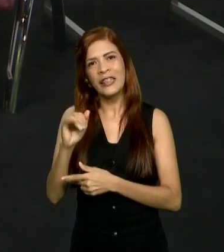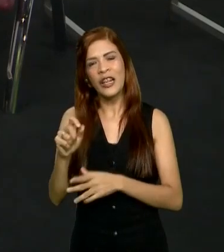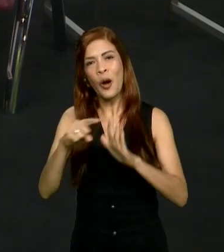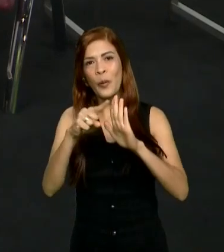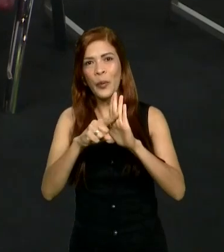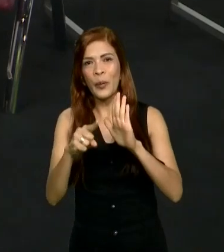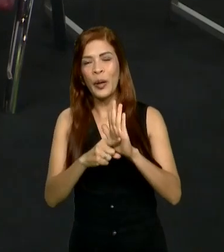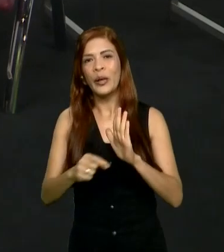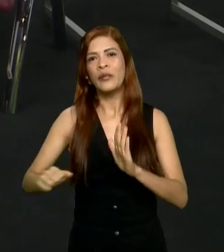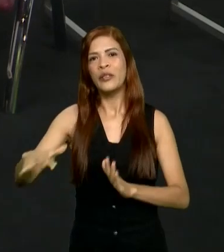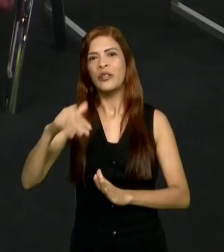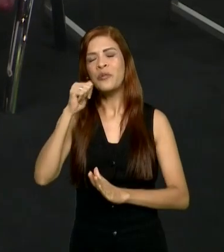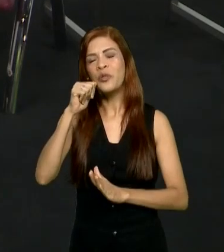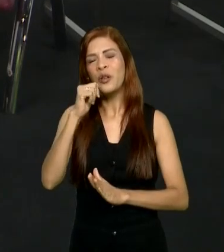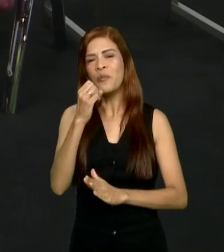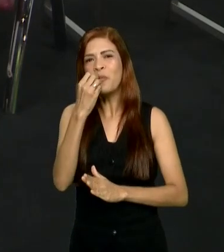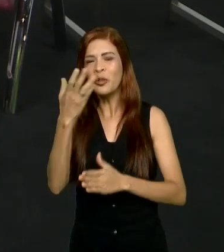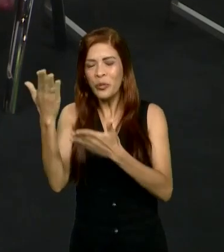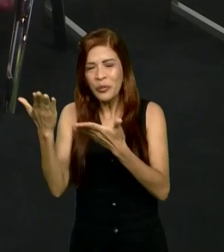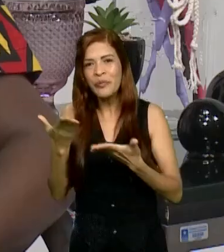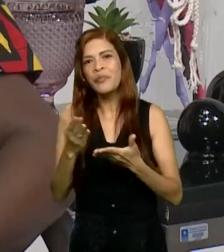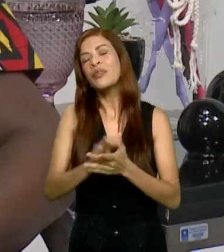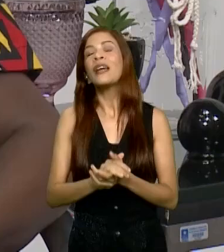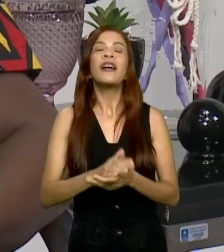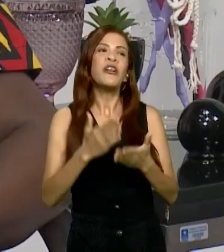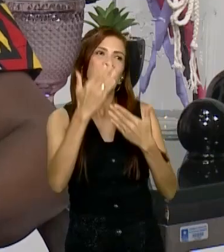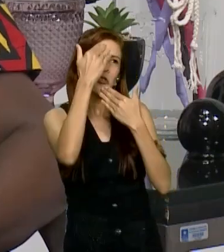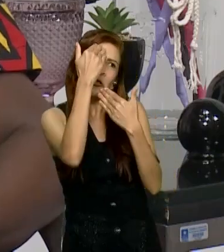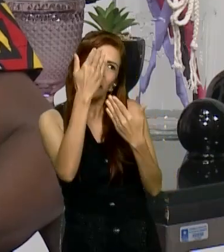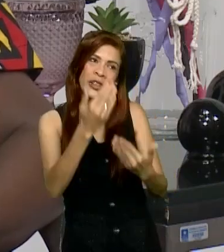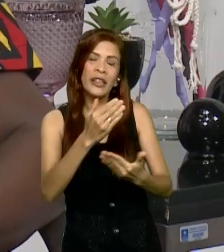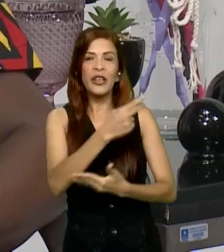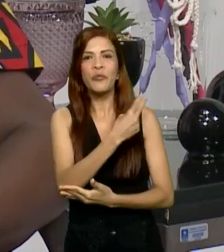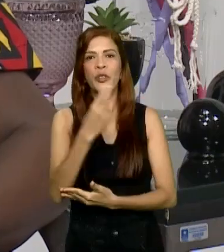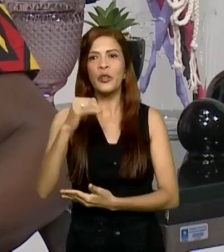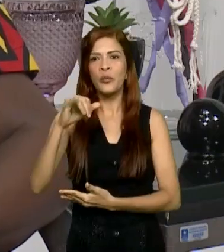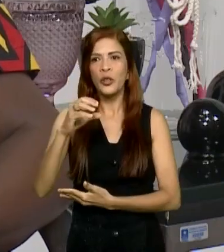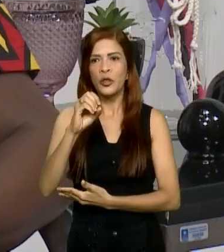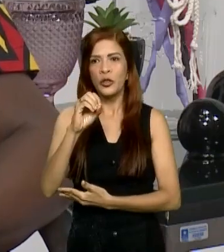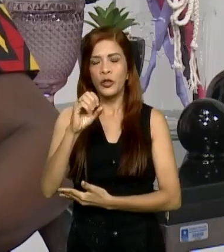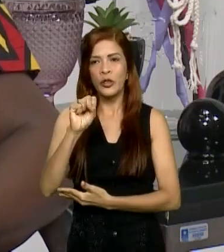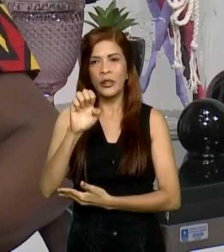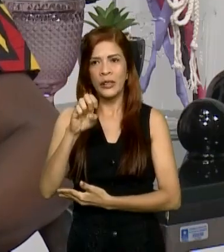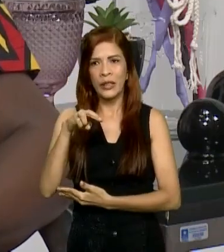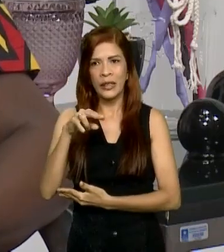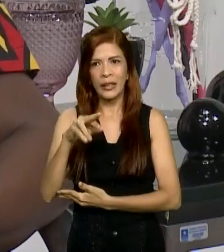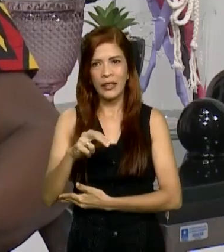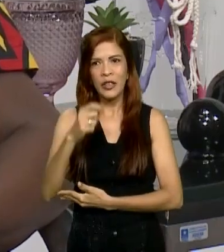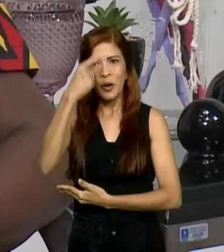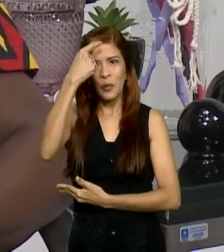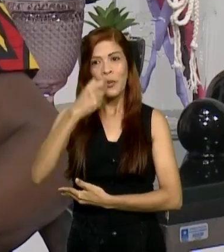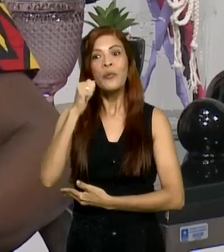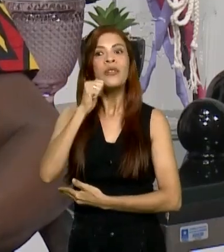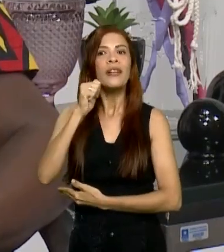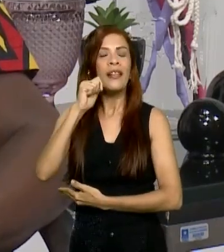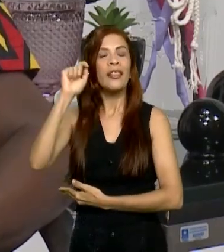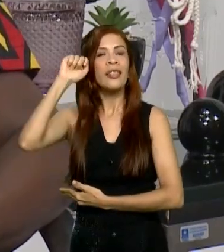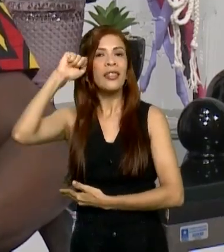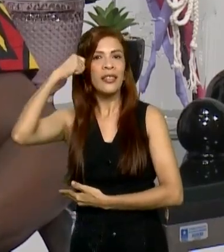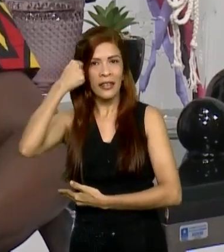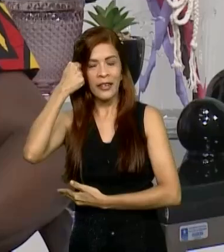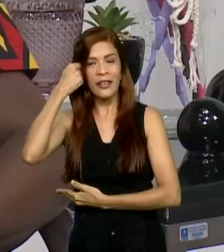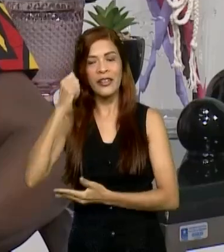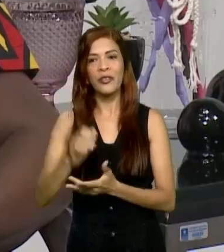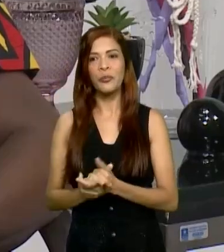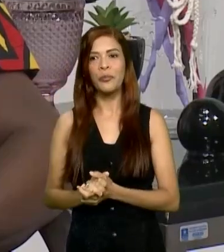bom recebê-la aqui. Ok, muito obrigada. Meu nome é Josanira da Luz. Eu sou uma mulher negra. Estou trajando